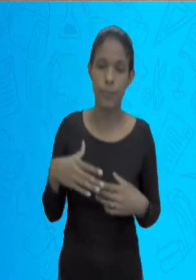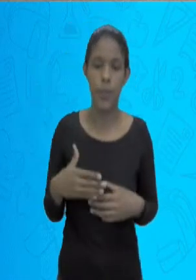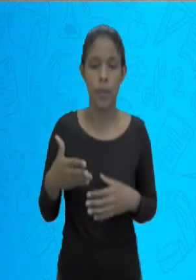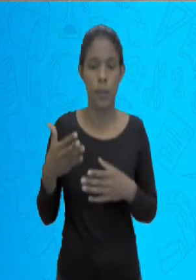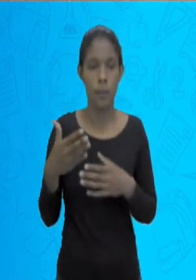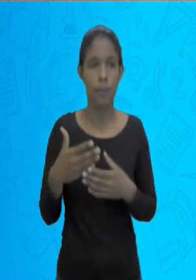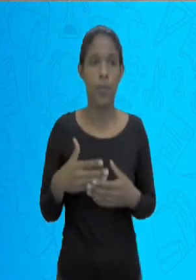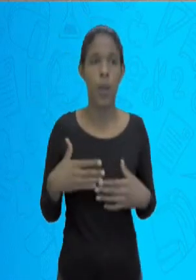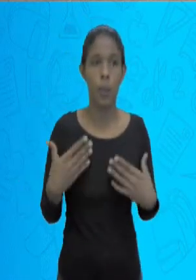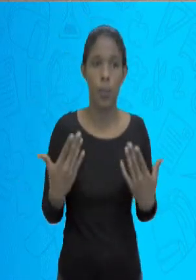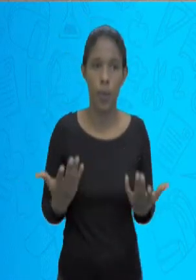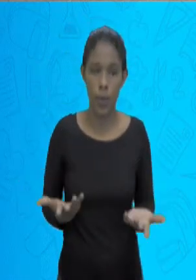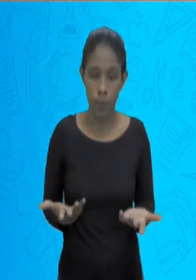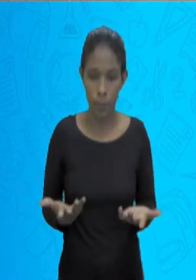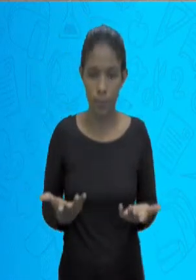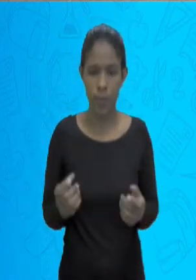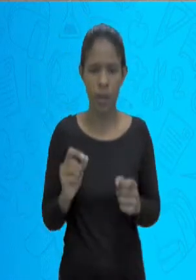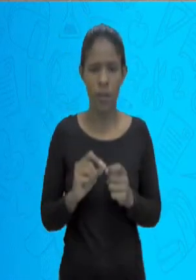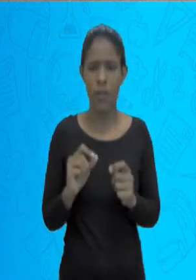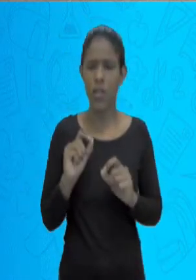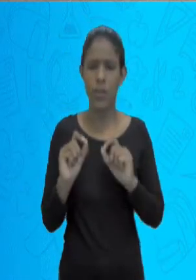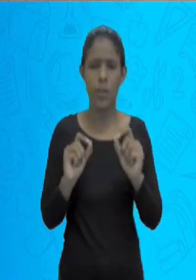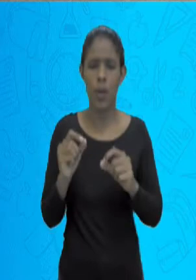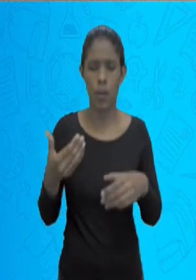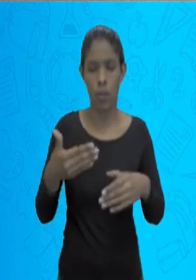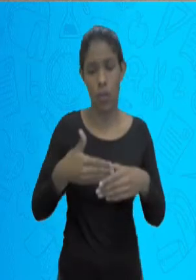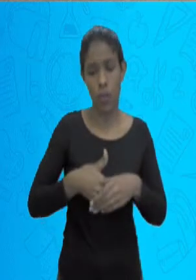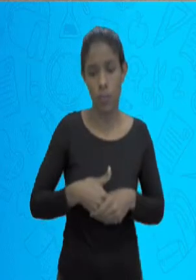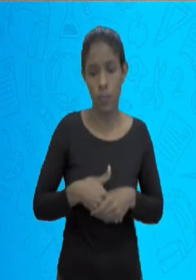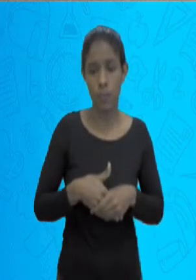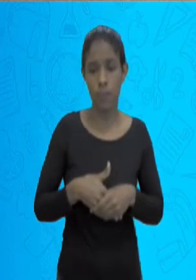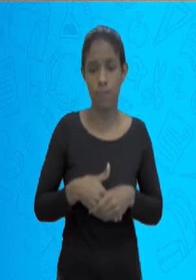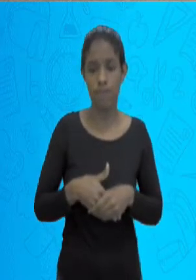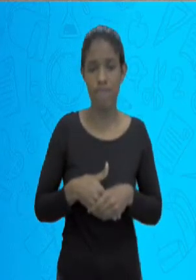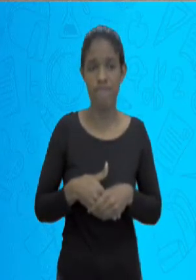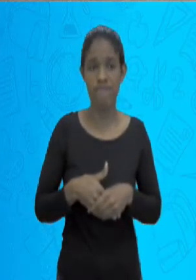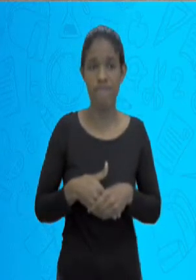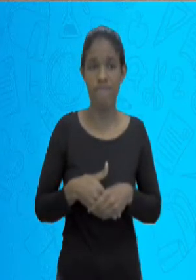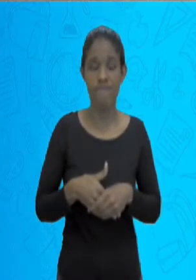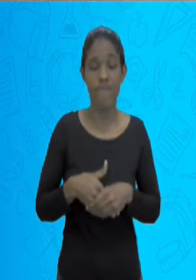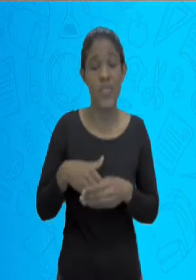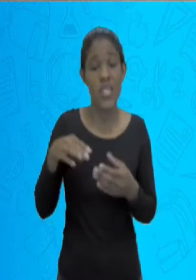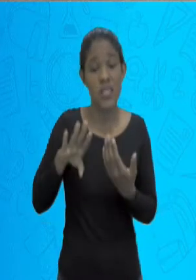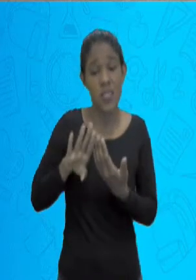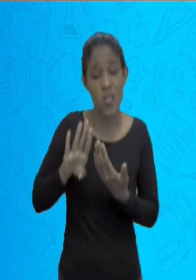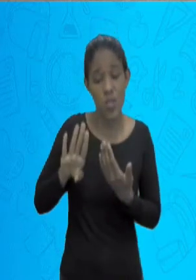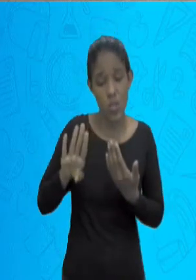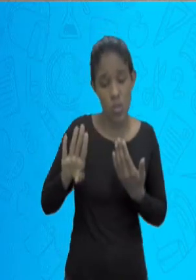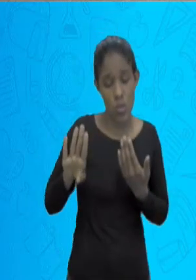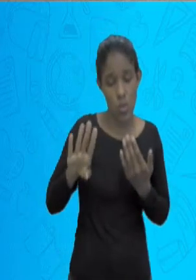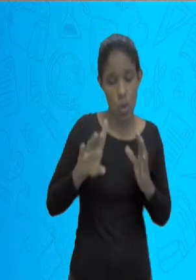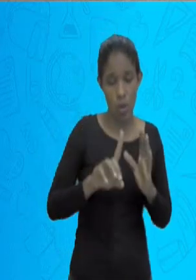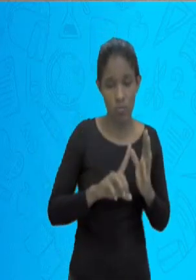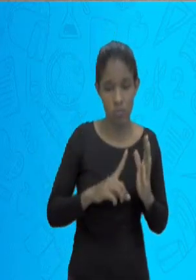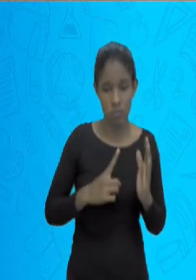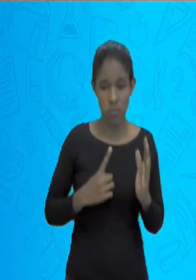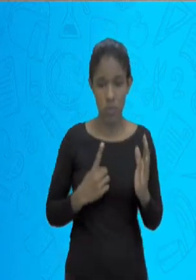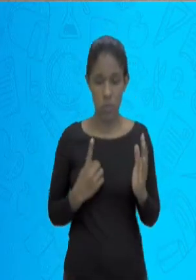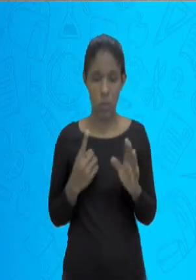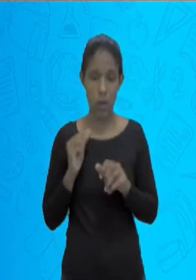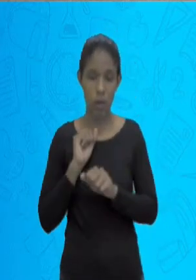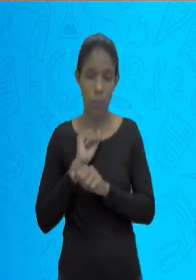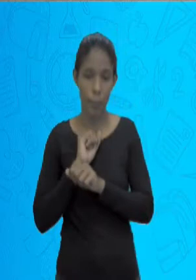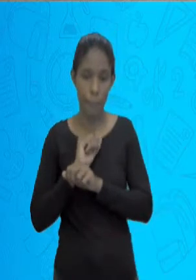Isso fez com que Napoleão se exilasse como